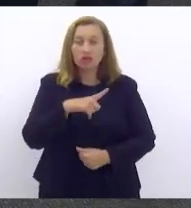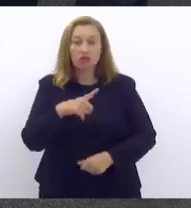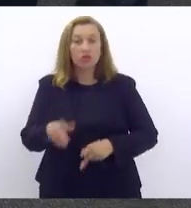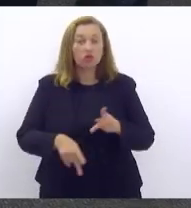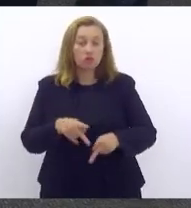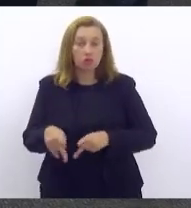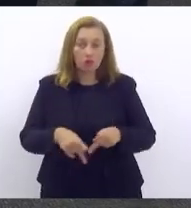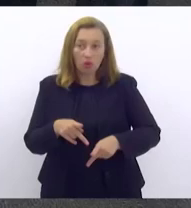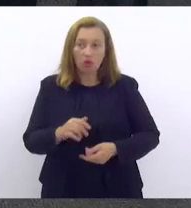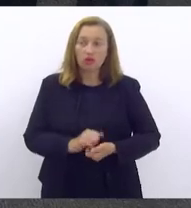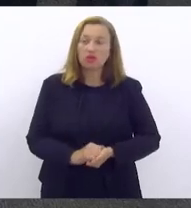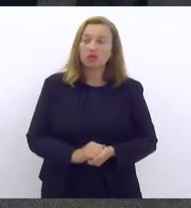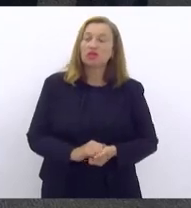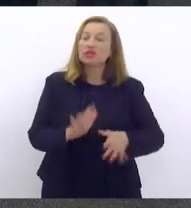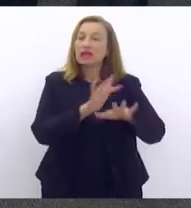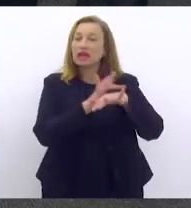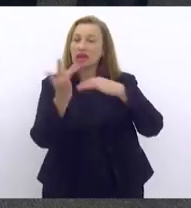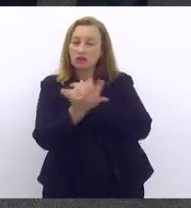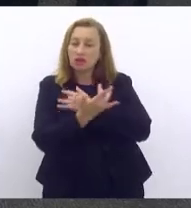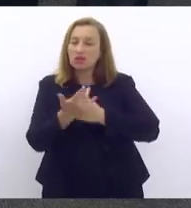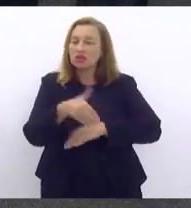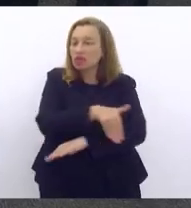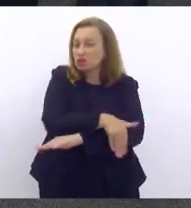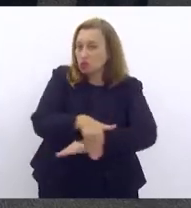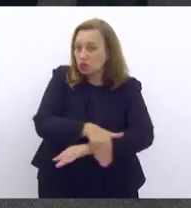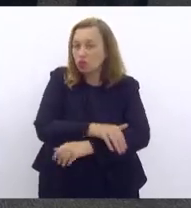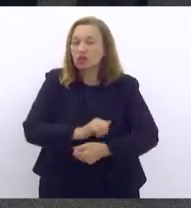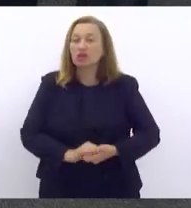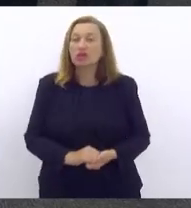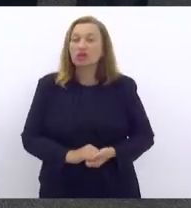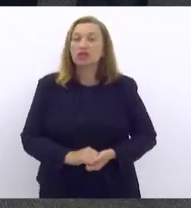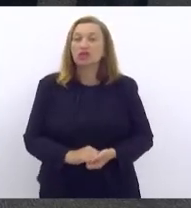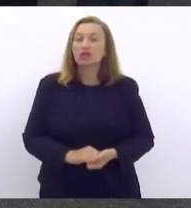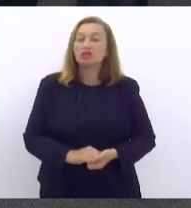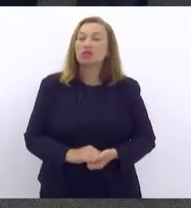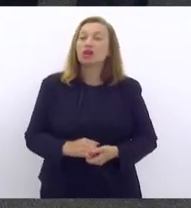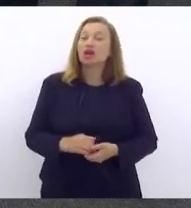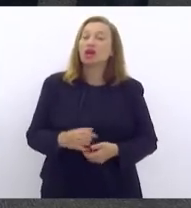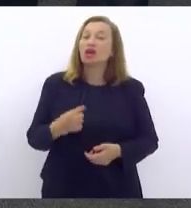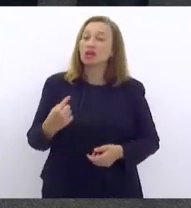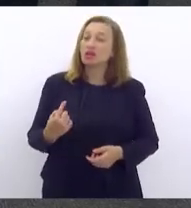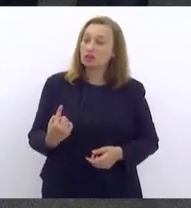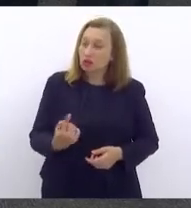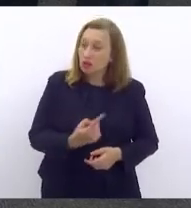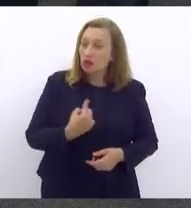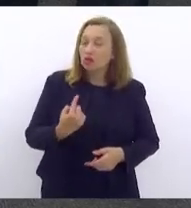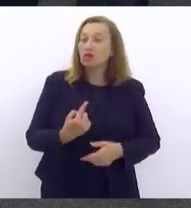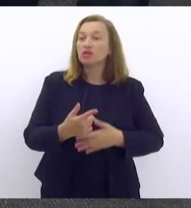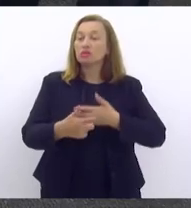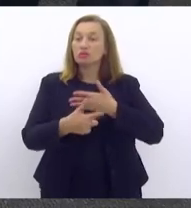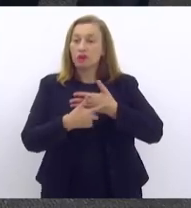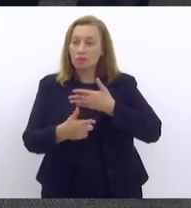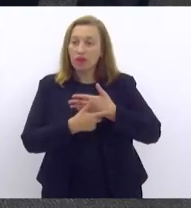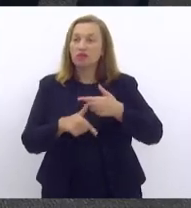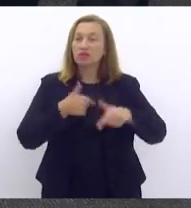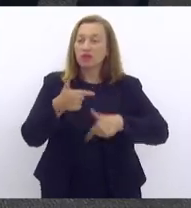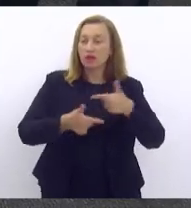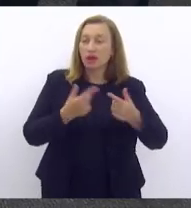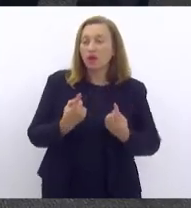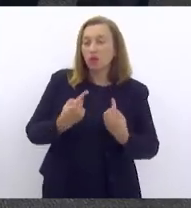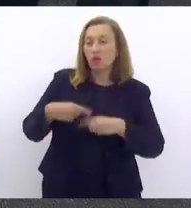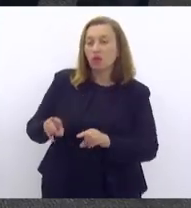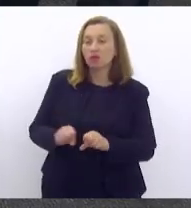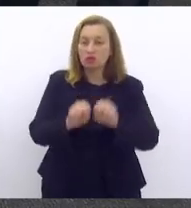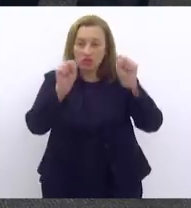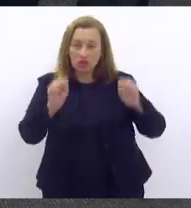fluminense nas nossas redes sociais, nas ruas. Esse é o nosso combustível. Essa é a nossa blindagem contra o sistema e contra